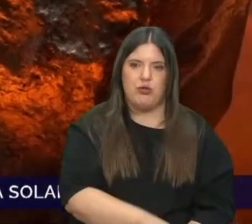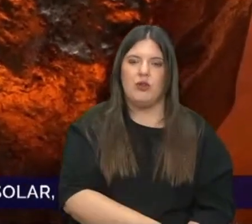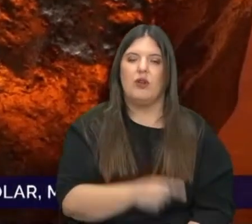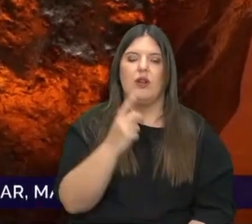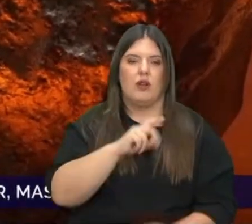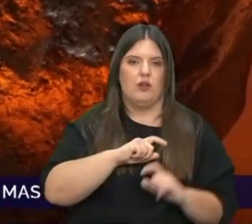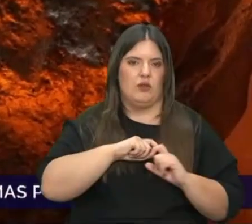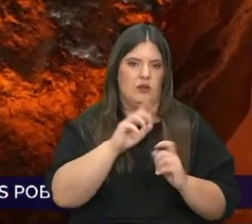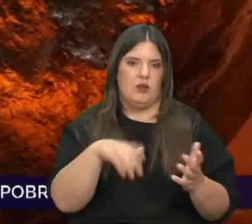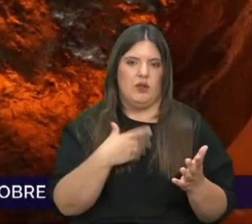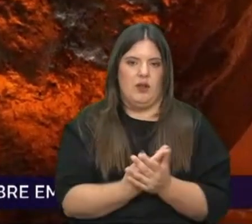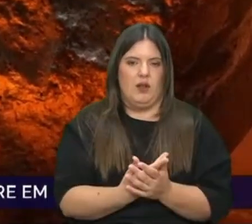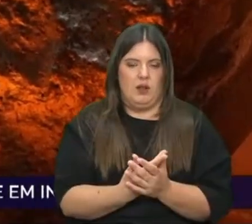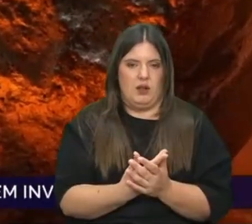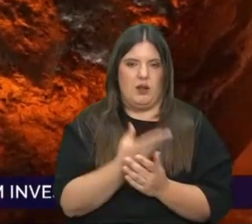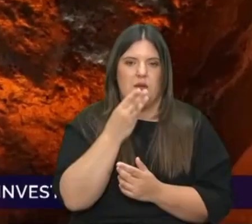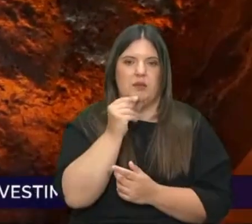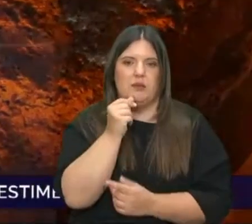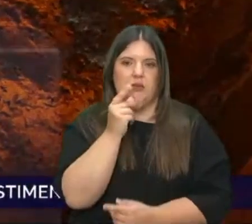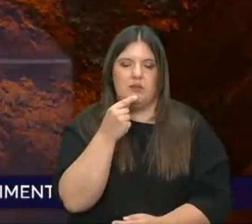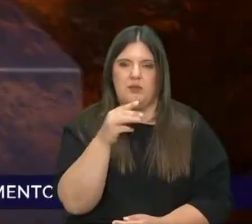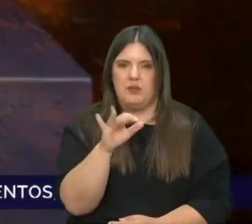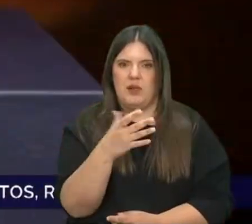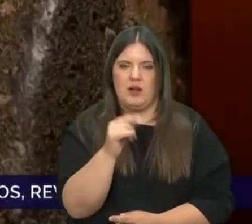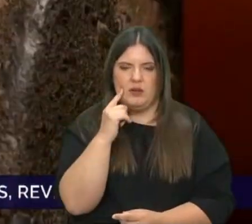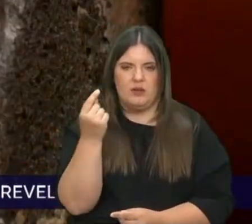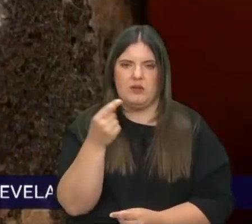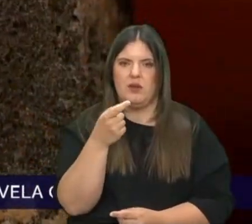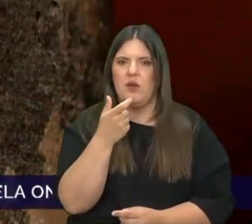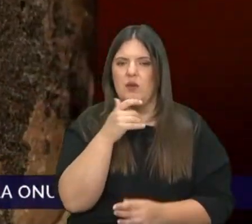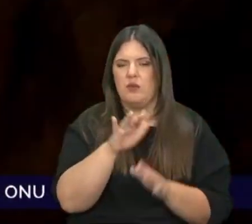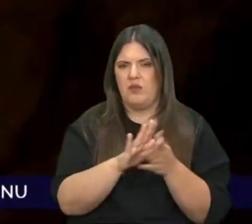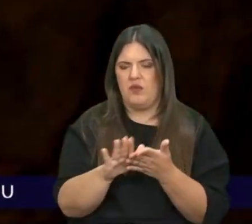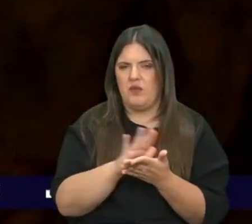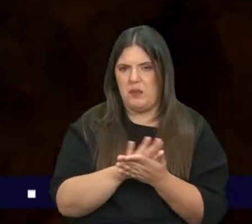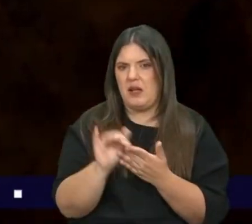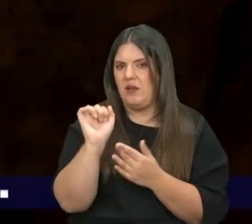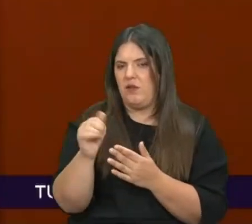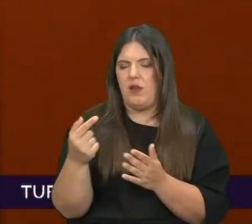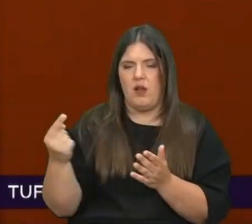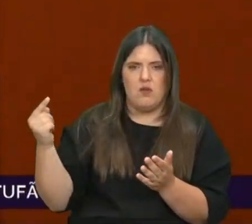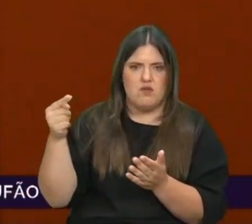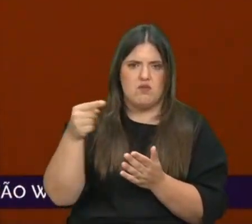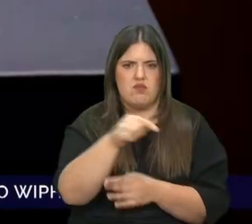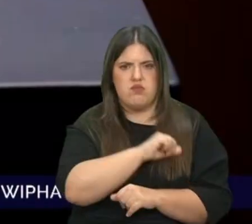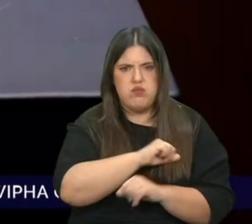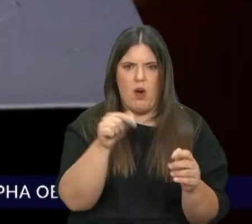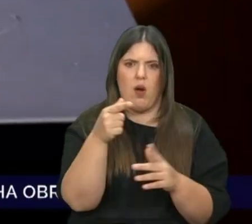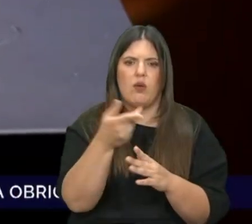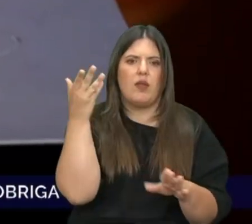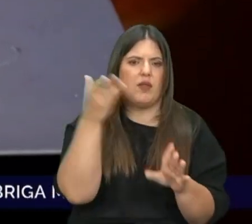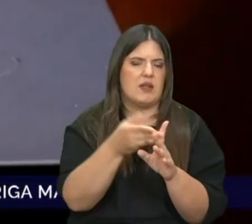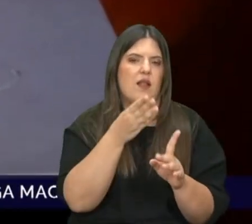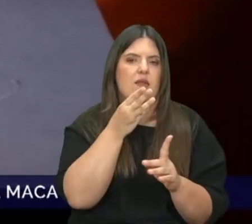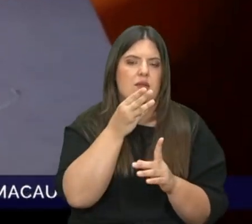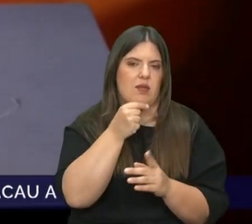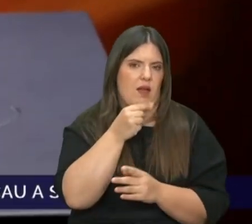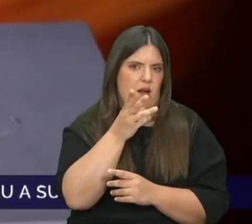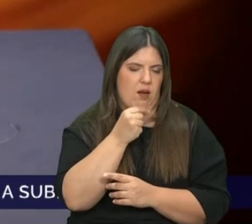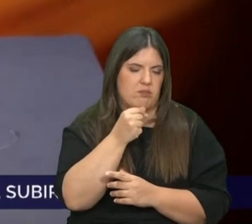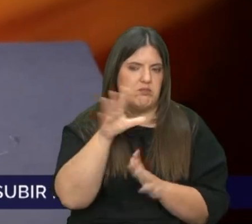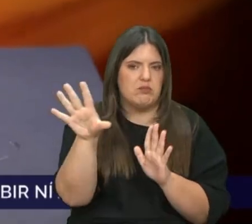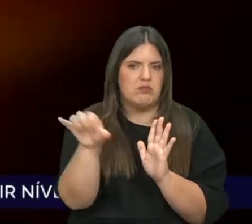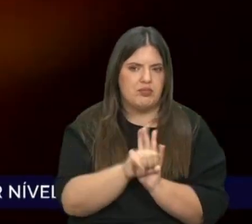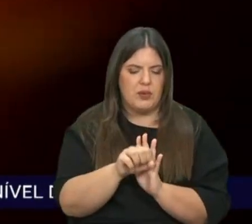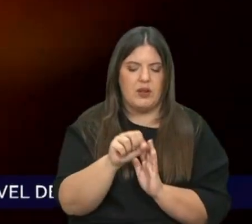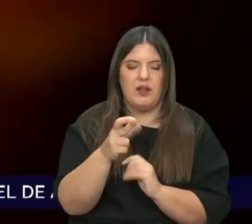choque na superfície de Marte que lançou um pedaço da superfície de Marte para na direção da Terra, capturado pela gravidade da Terra. Estamos a